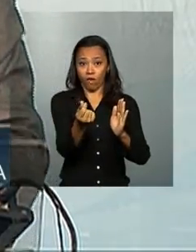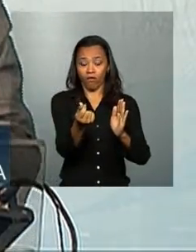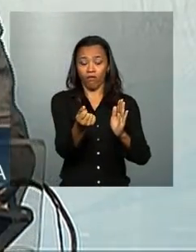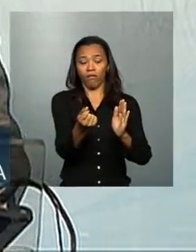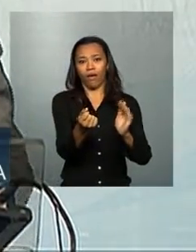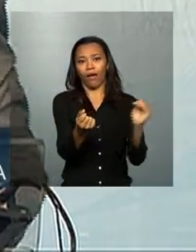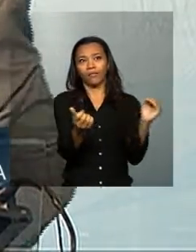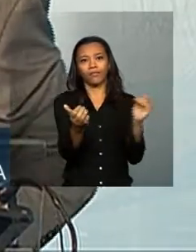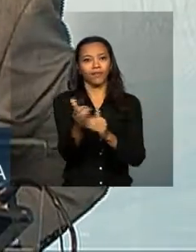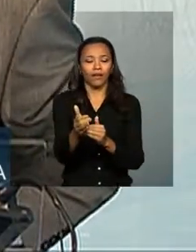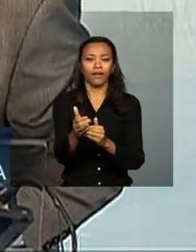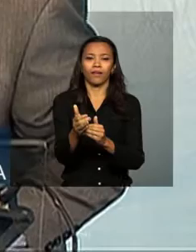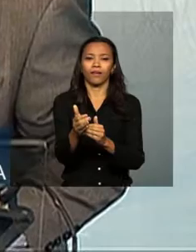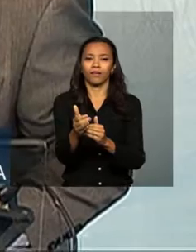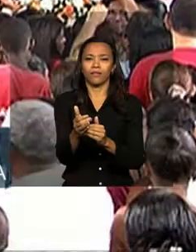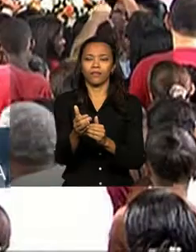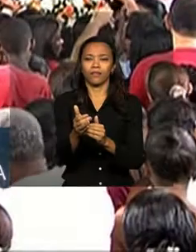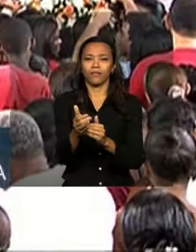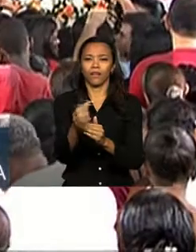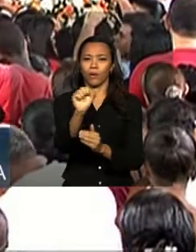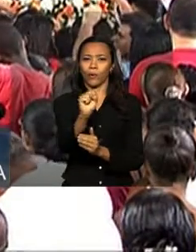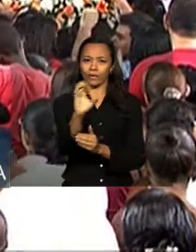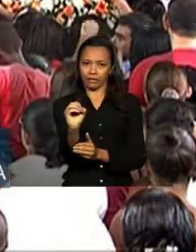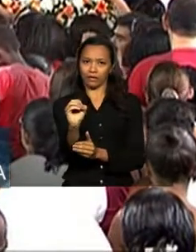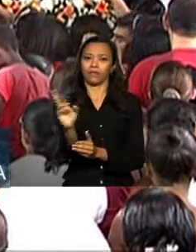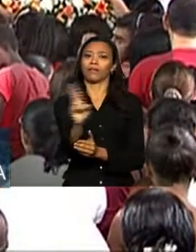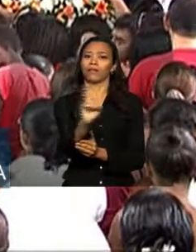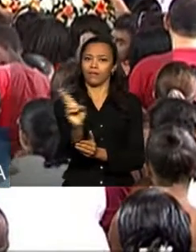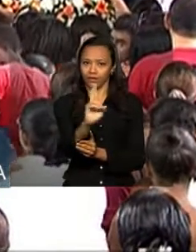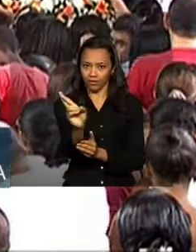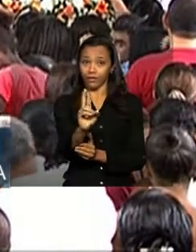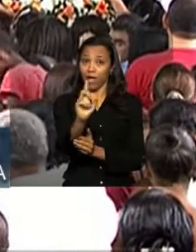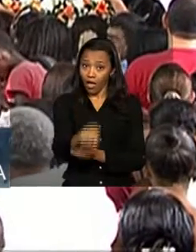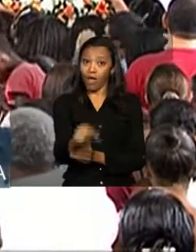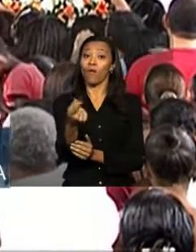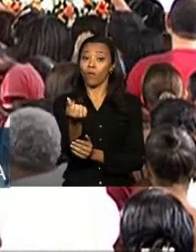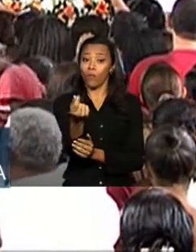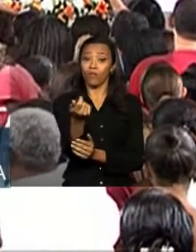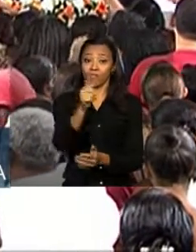até, no máximo, se eu não me engano, 80 reais o valor da prestação, a depender do